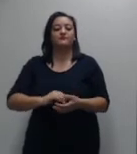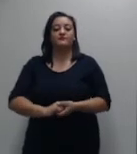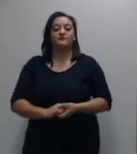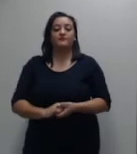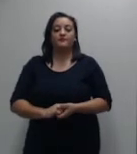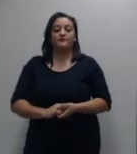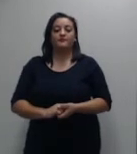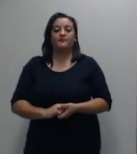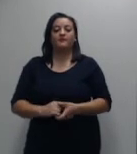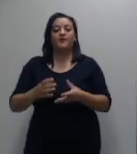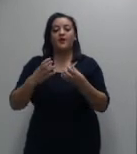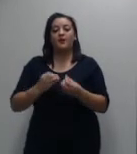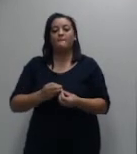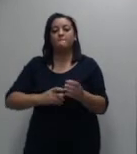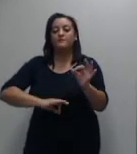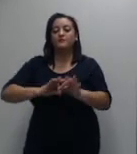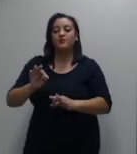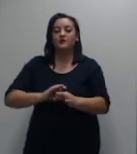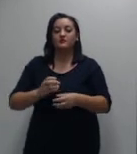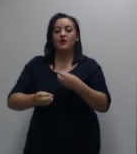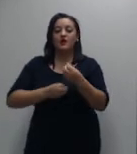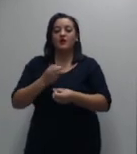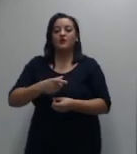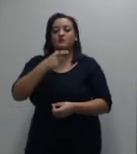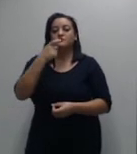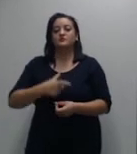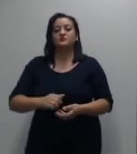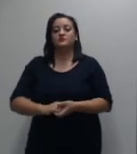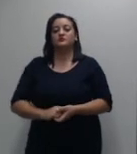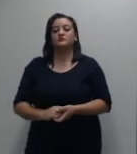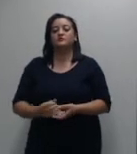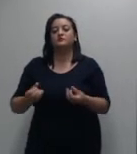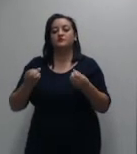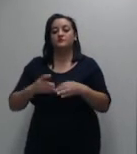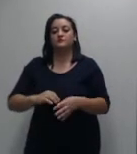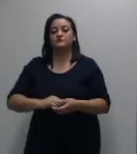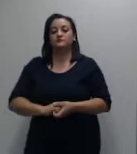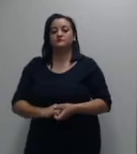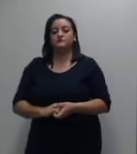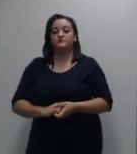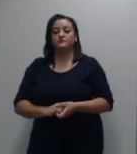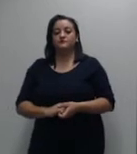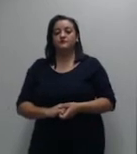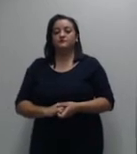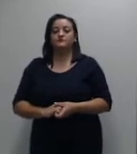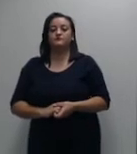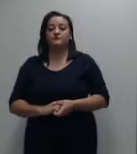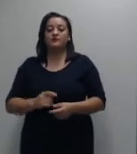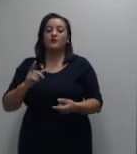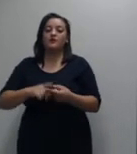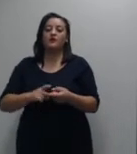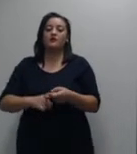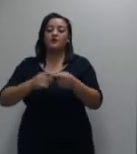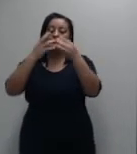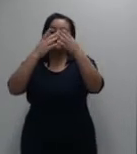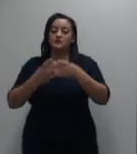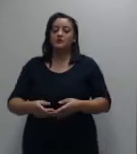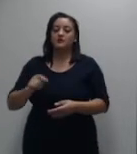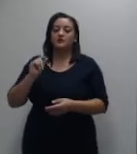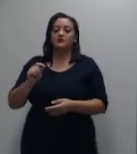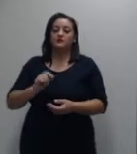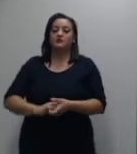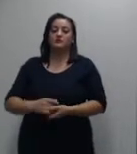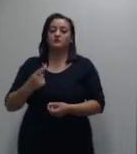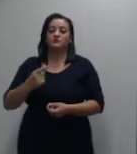muito configurada como sendo dolorosa é porque se tratava de um